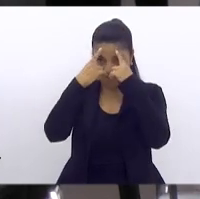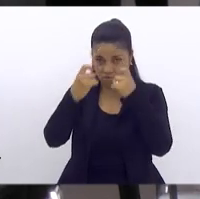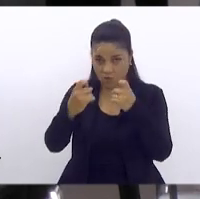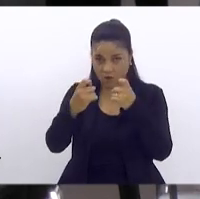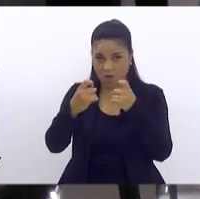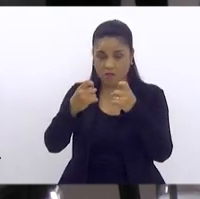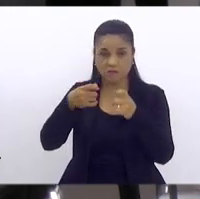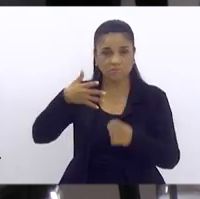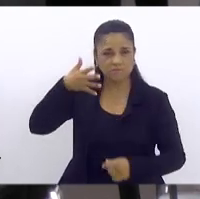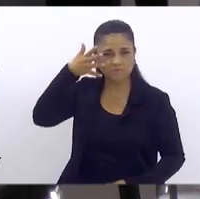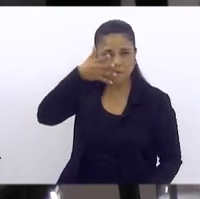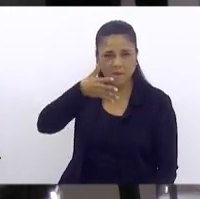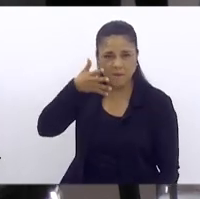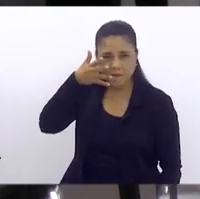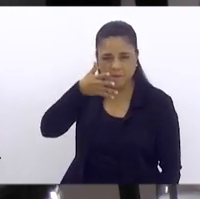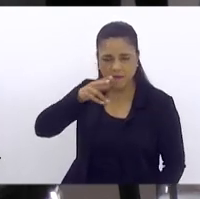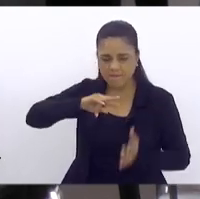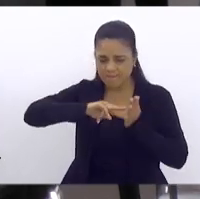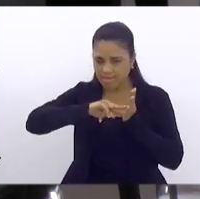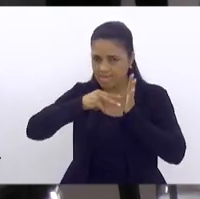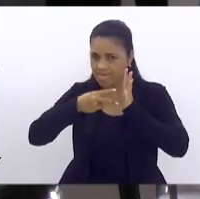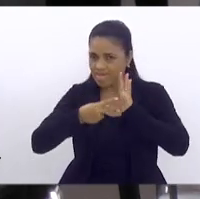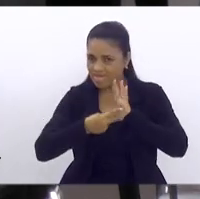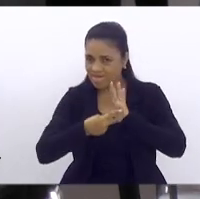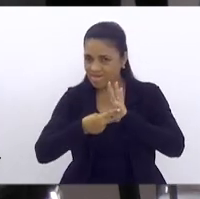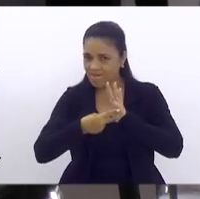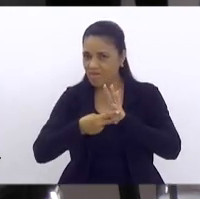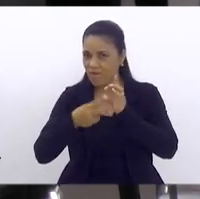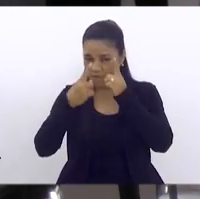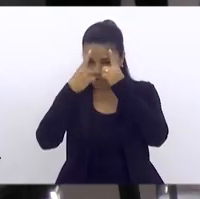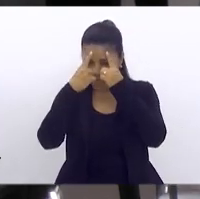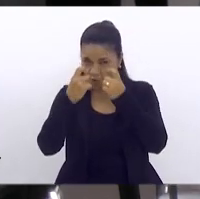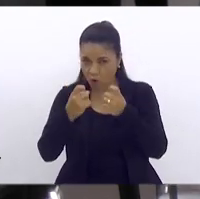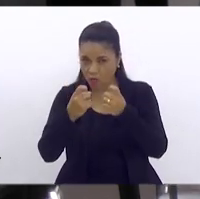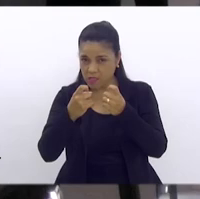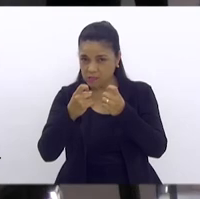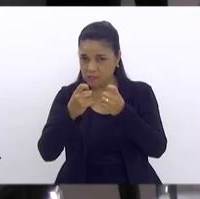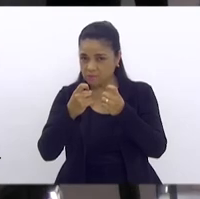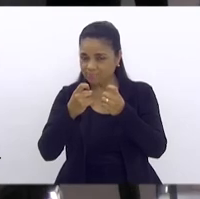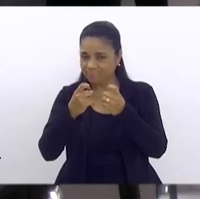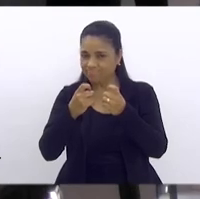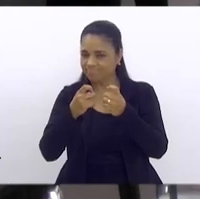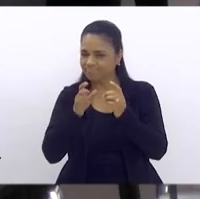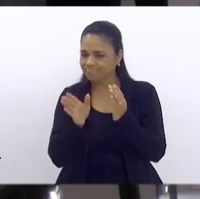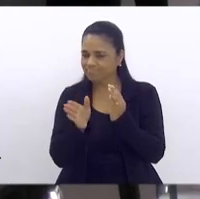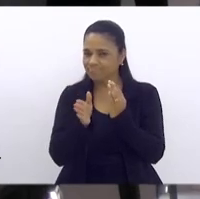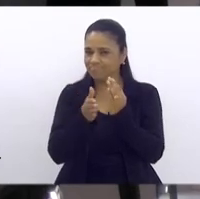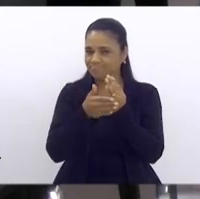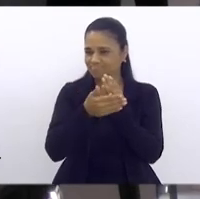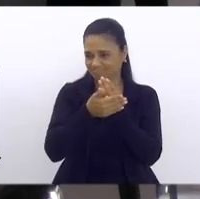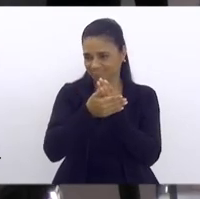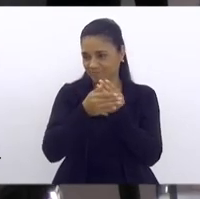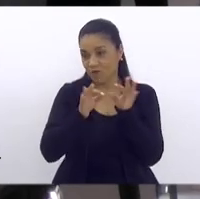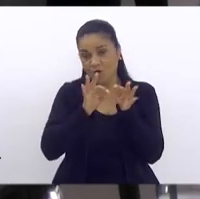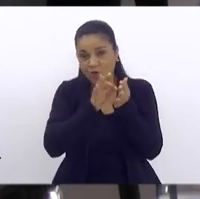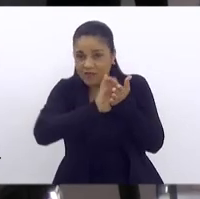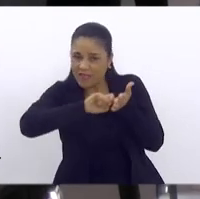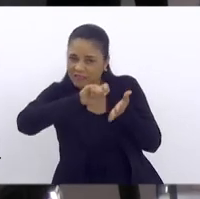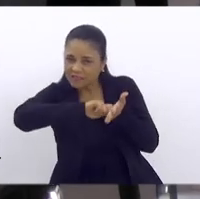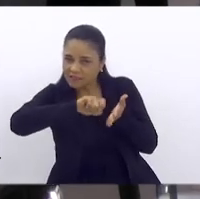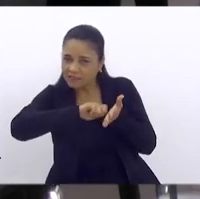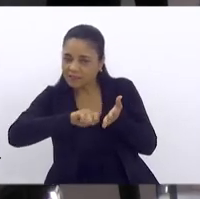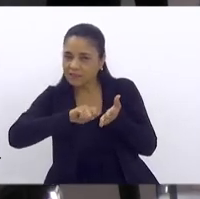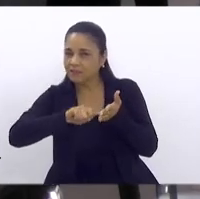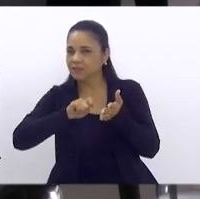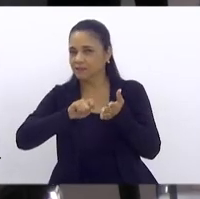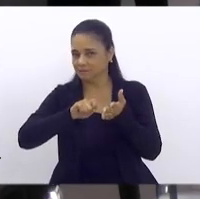evocando sentidos, sinônimos e violências que não necessariamente estão presentes ali na escrita, né, na fala, com